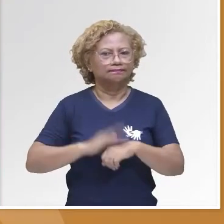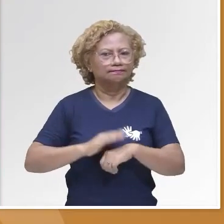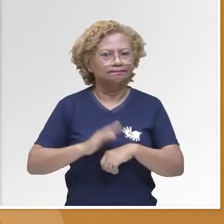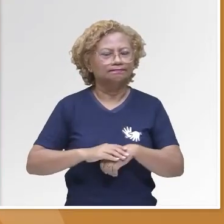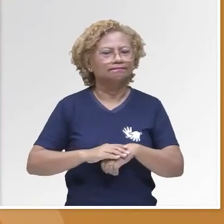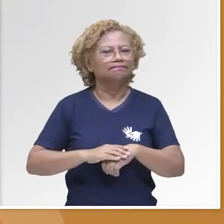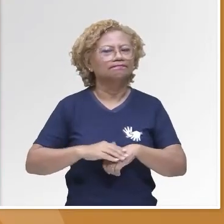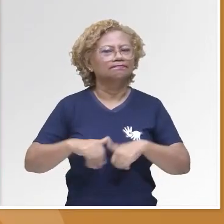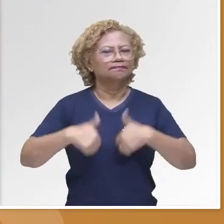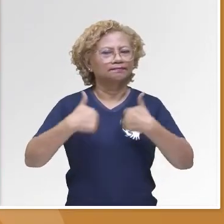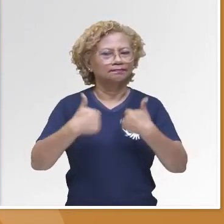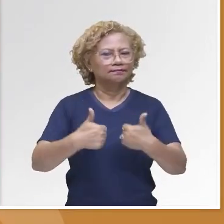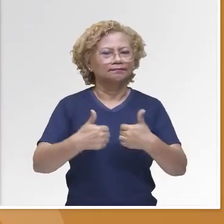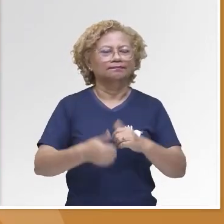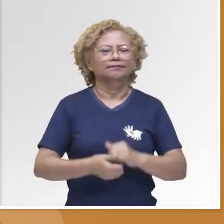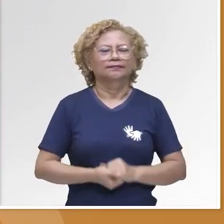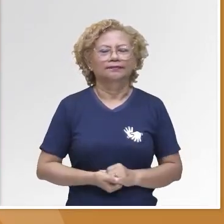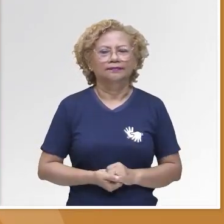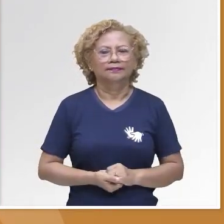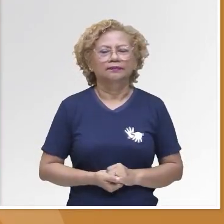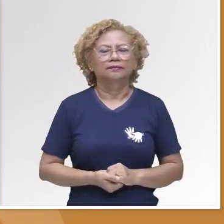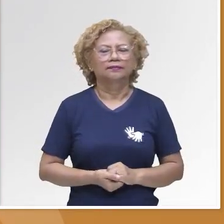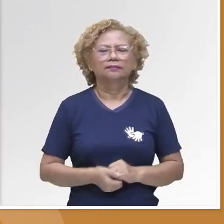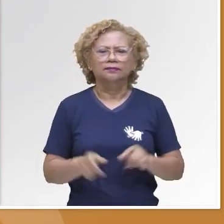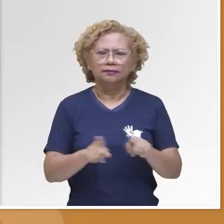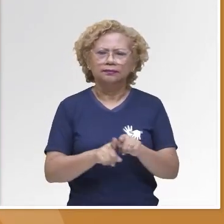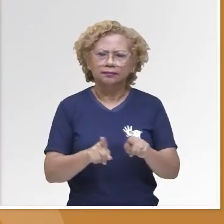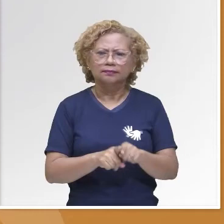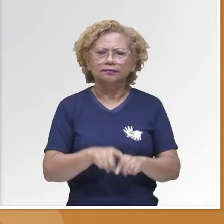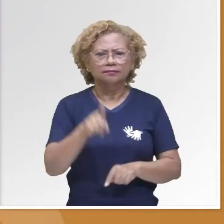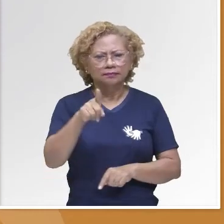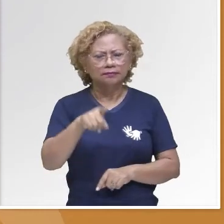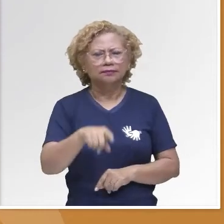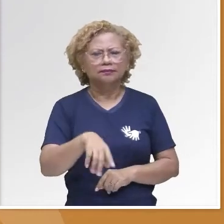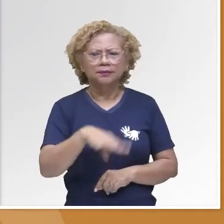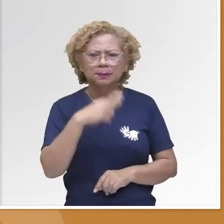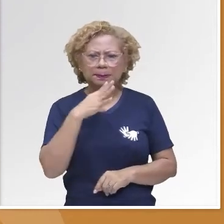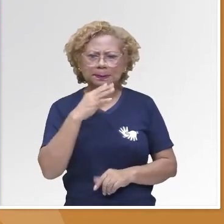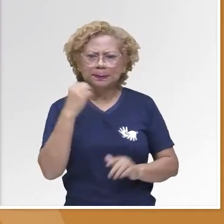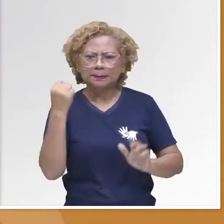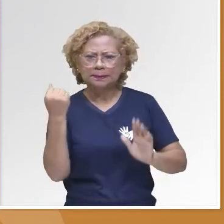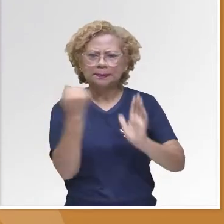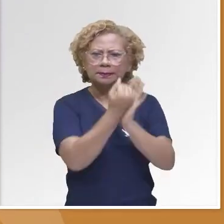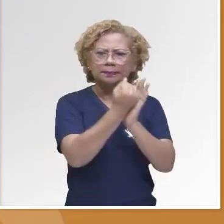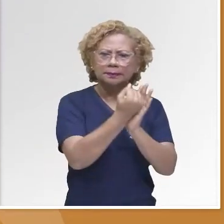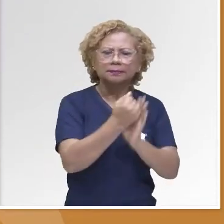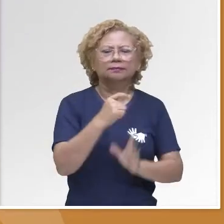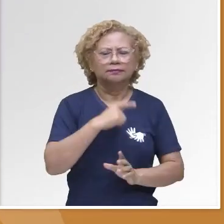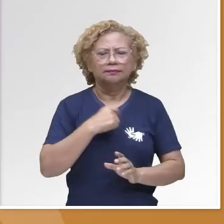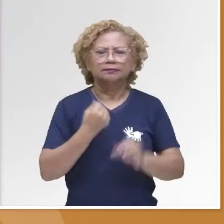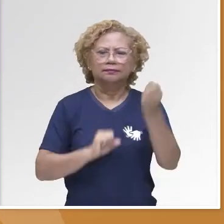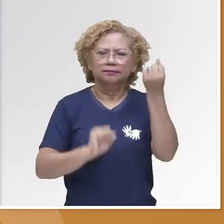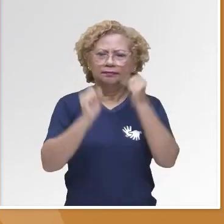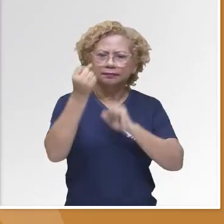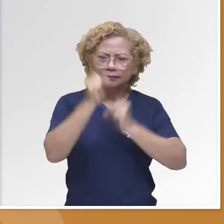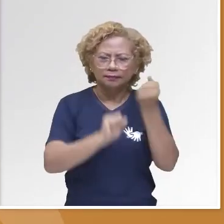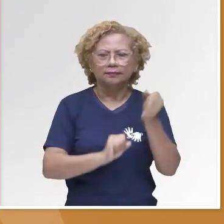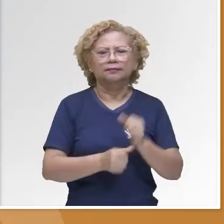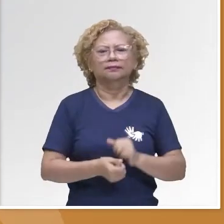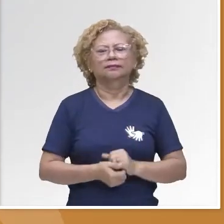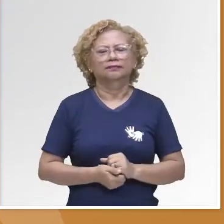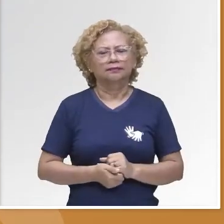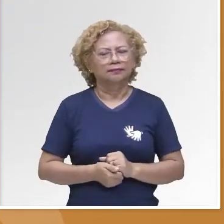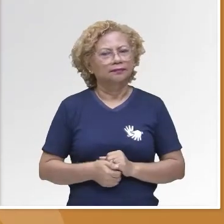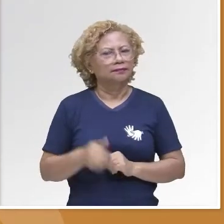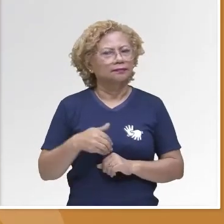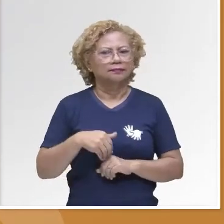nós temos aí muitas marcas, né, que são utilizadas aí no mundo todo, as indústrias multinacionais, as